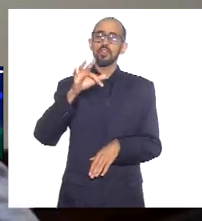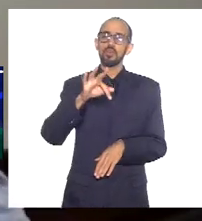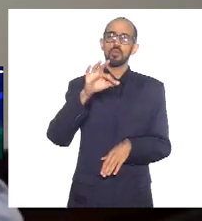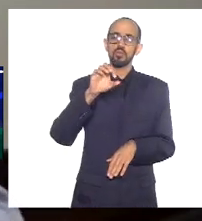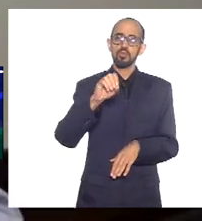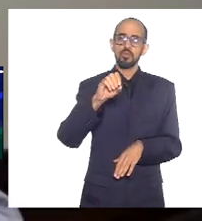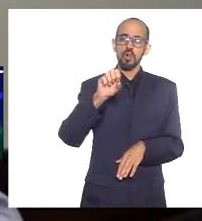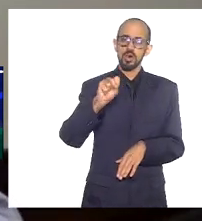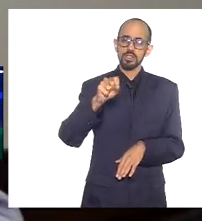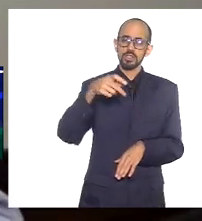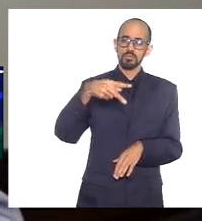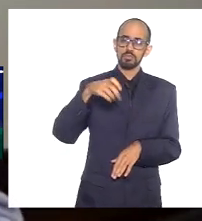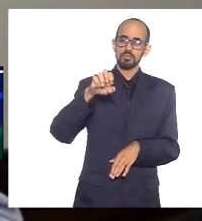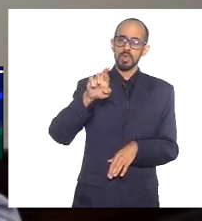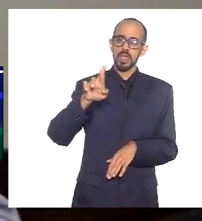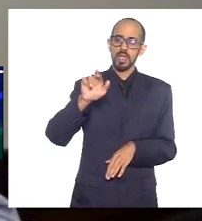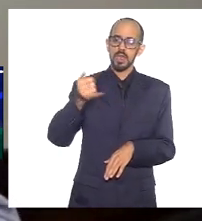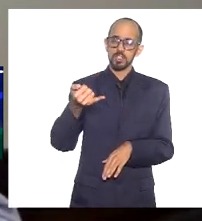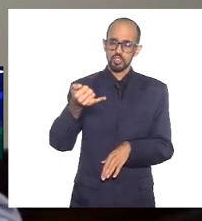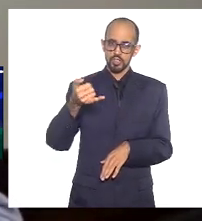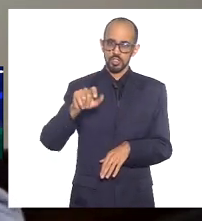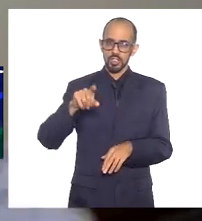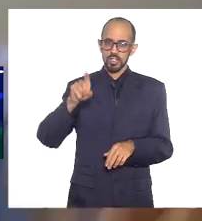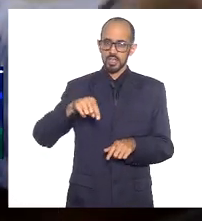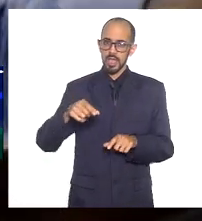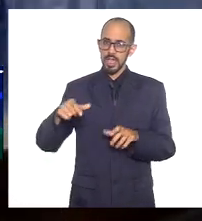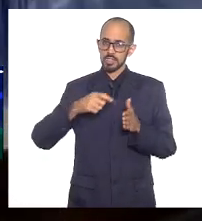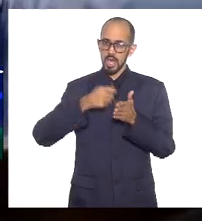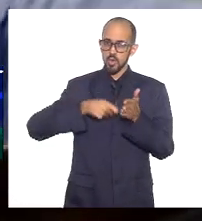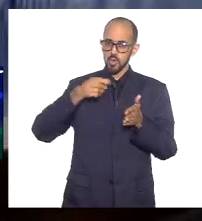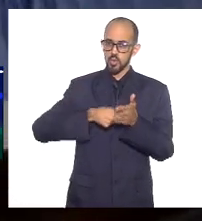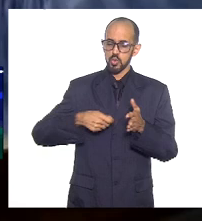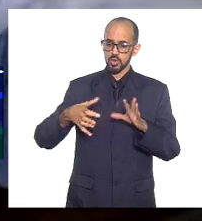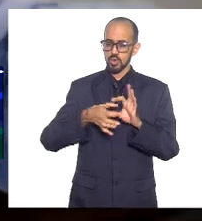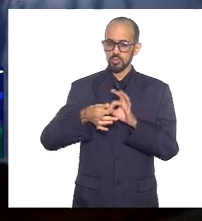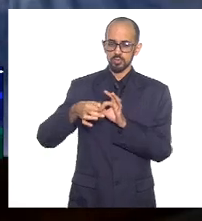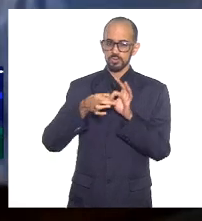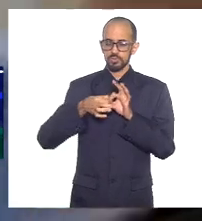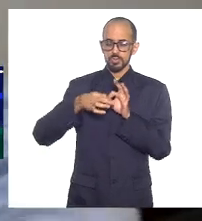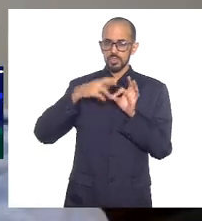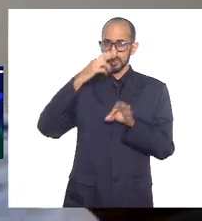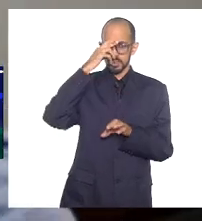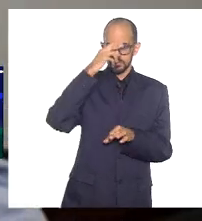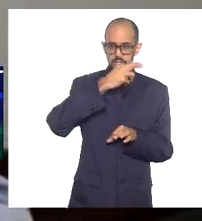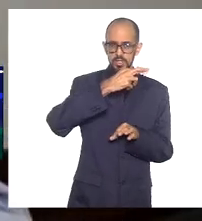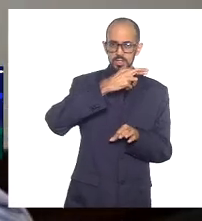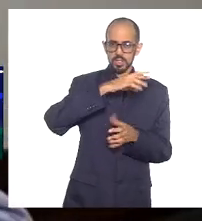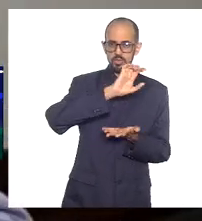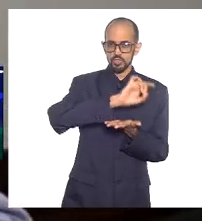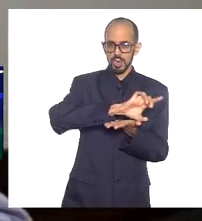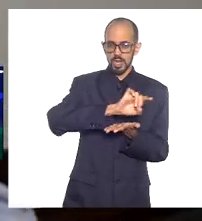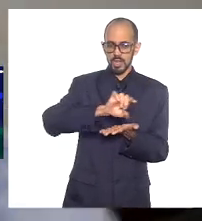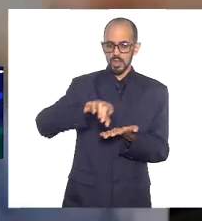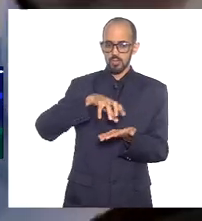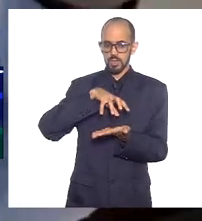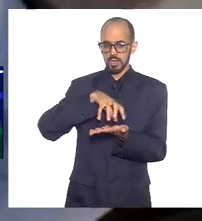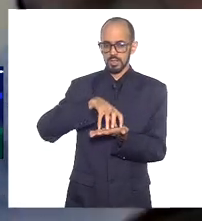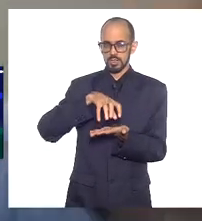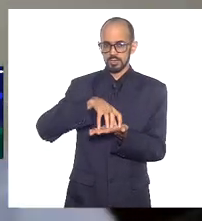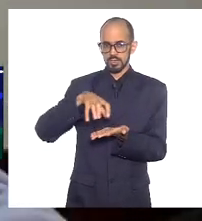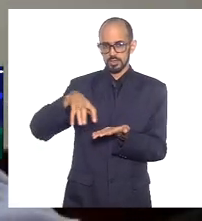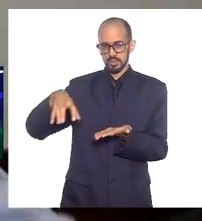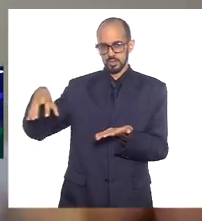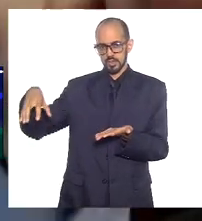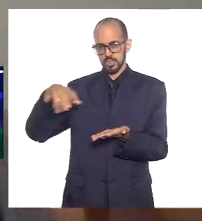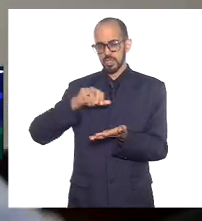unificada das reivindicações dos servidores estaduais respeitando as especificidades de cada segmento de cada categoria mas é